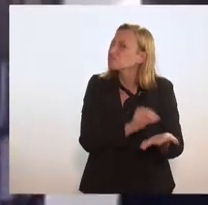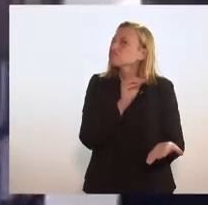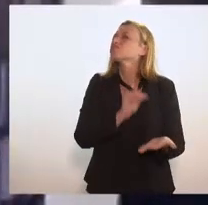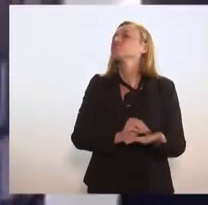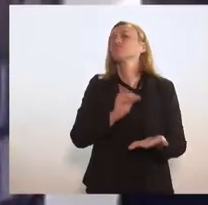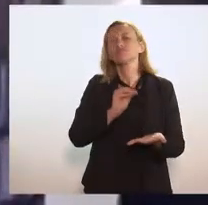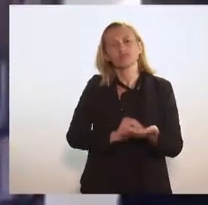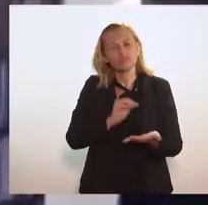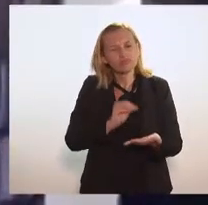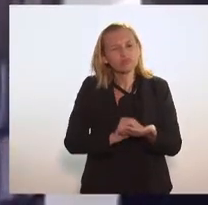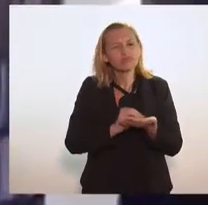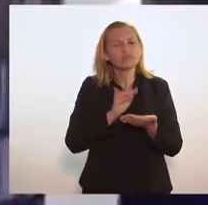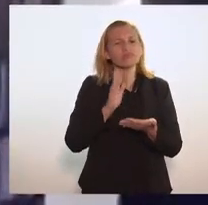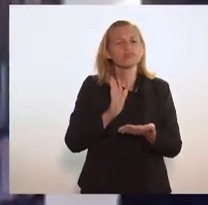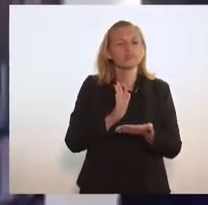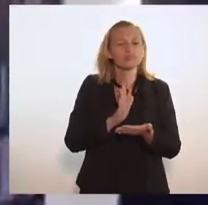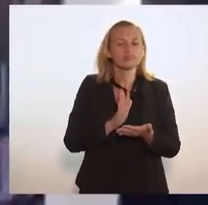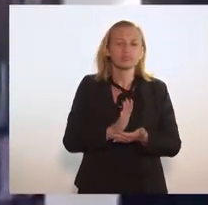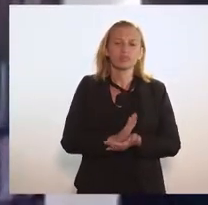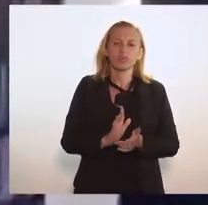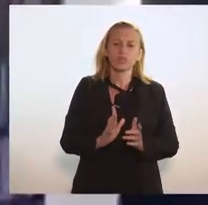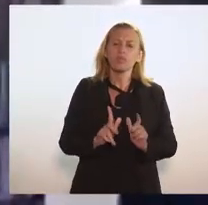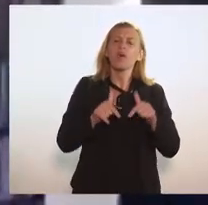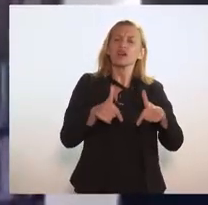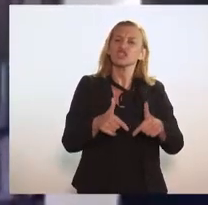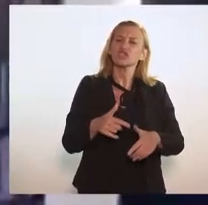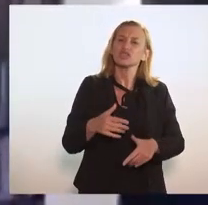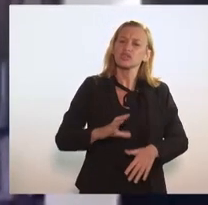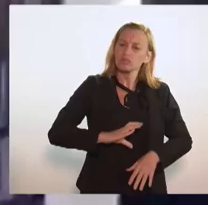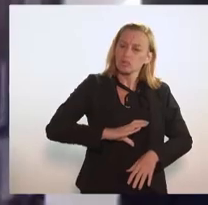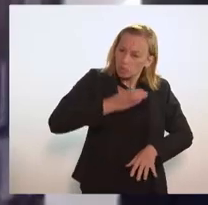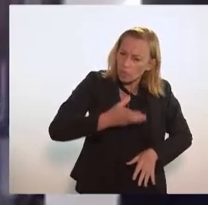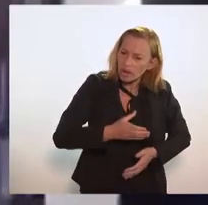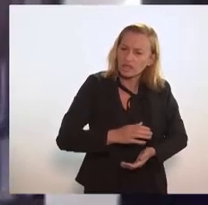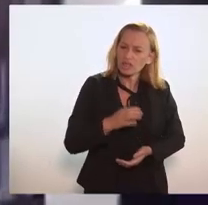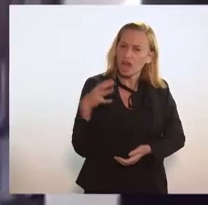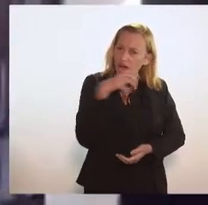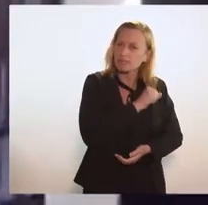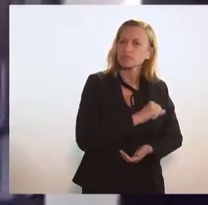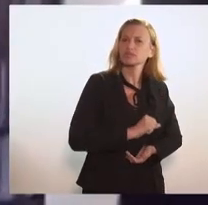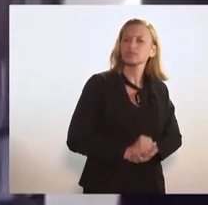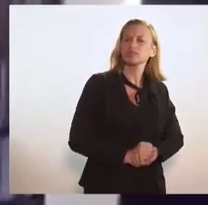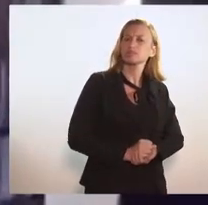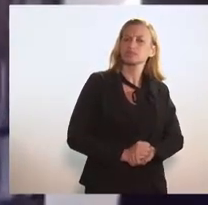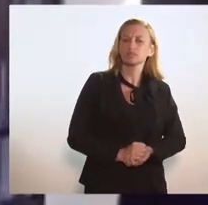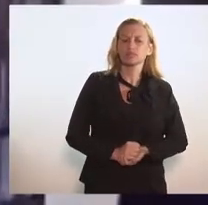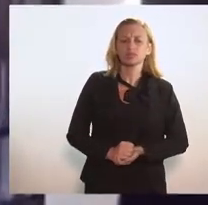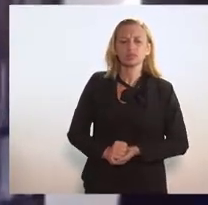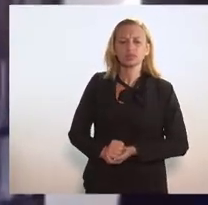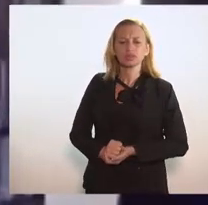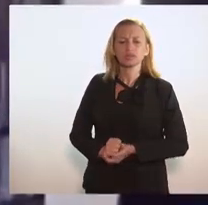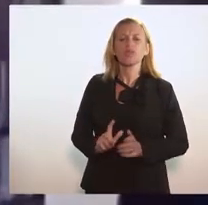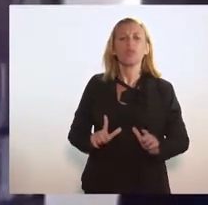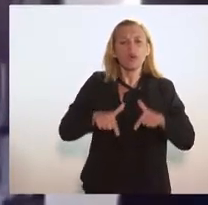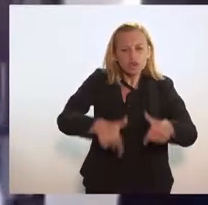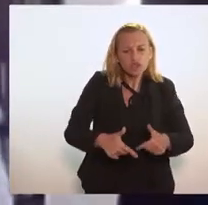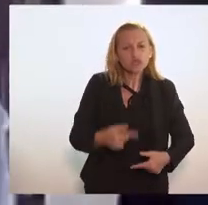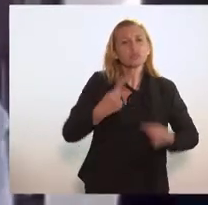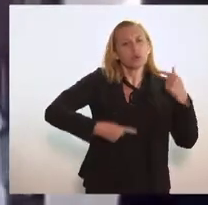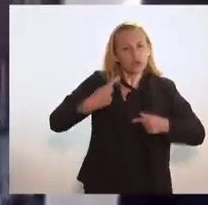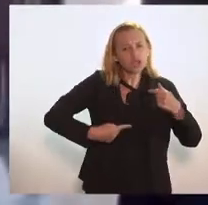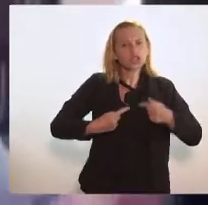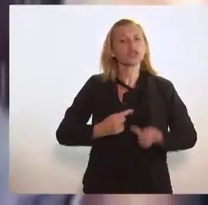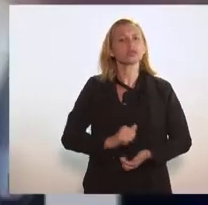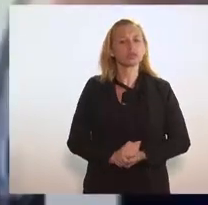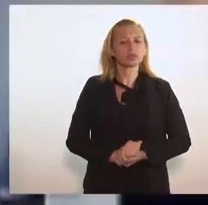aí eu vou atitude mais enérgica debate e atitude política que é